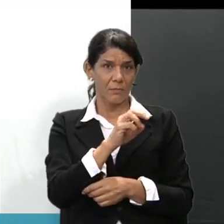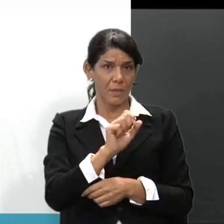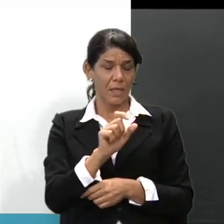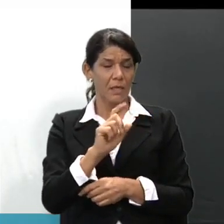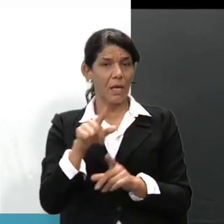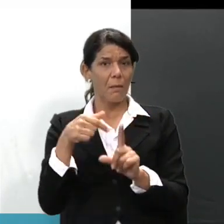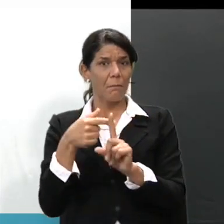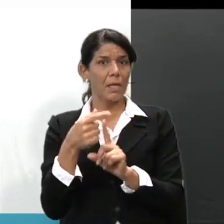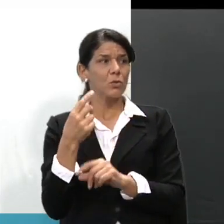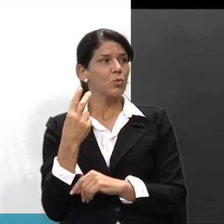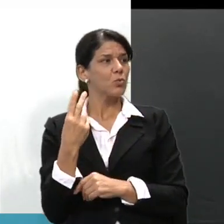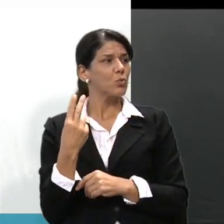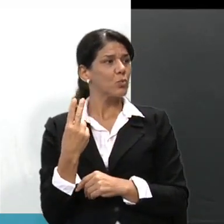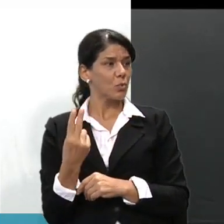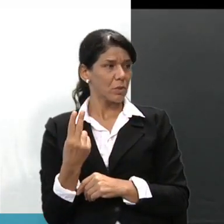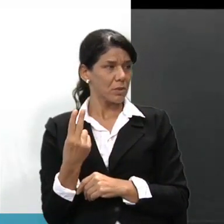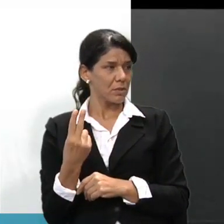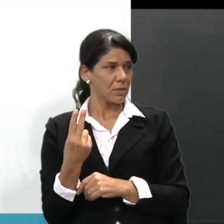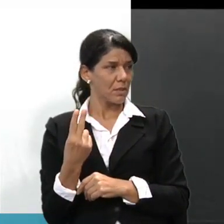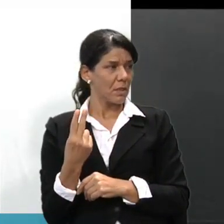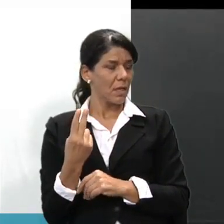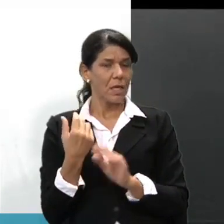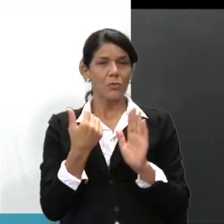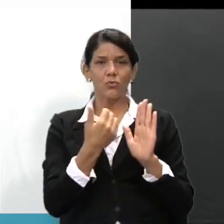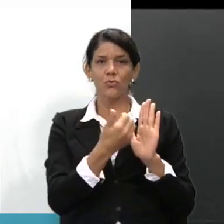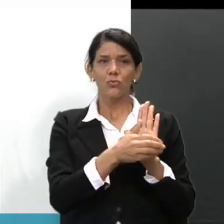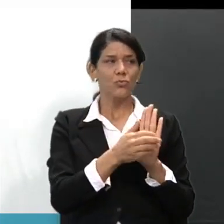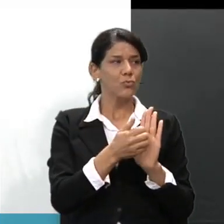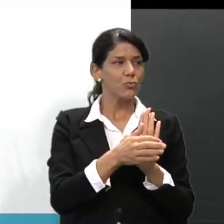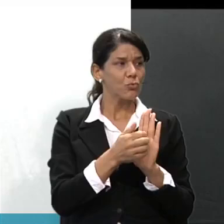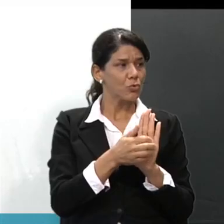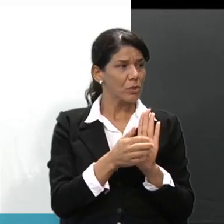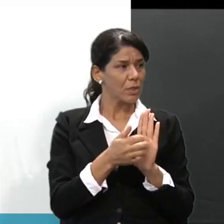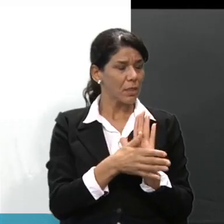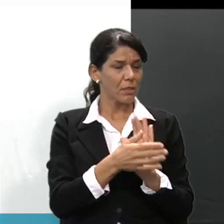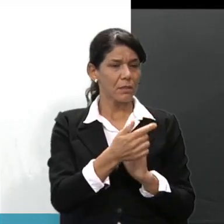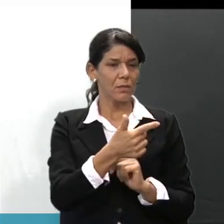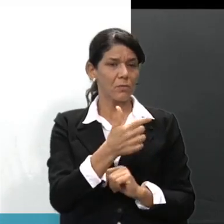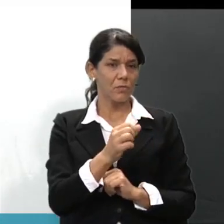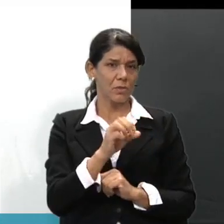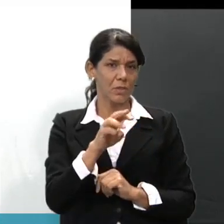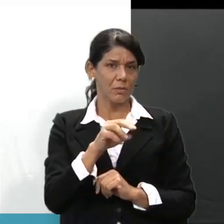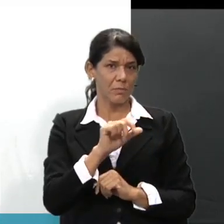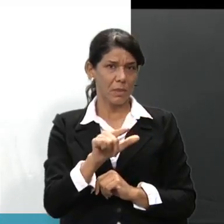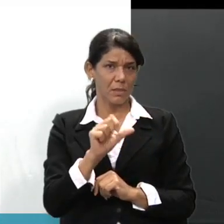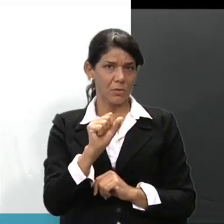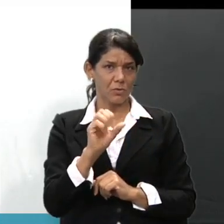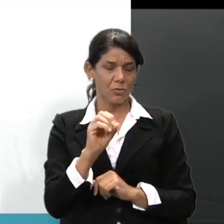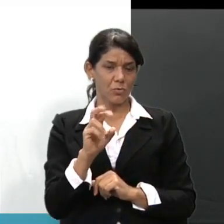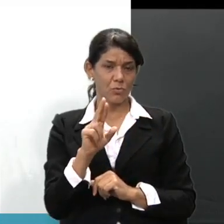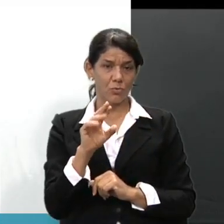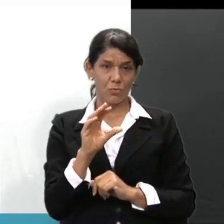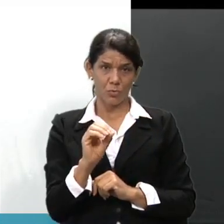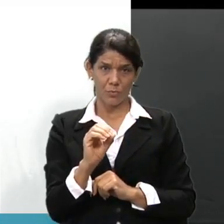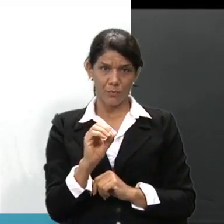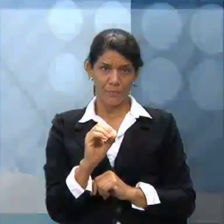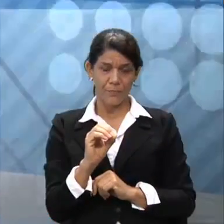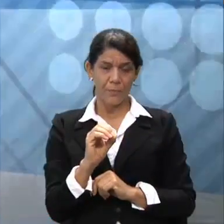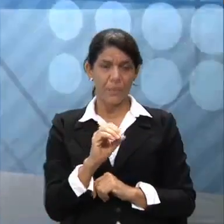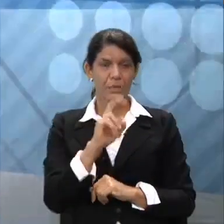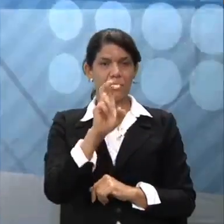2 referente à retirada dos 20 ml de soro glicosado